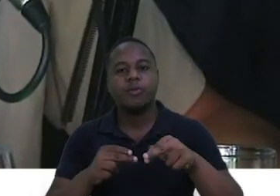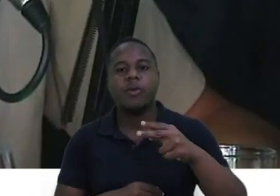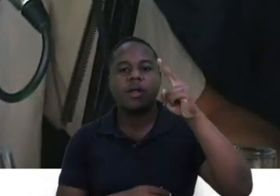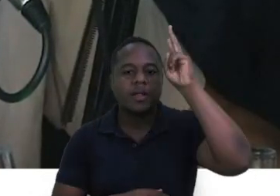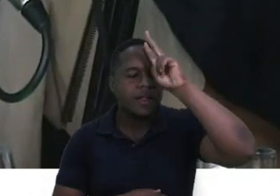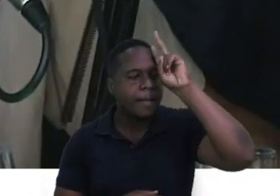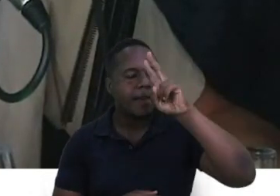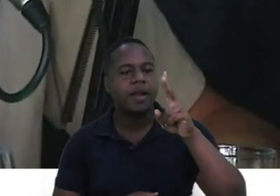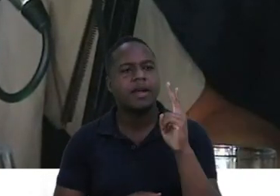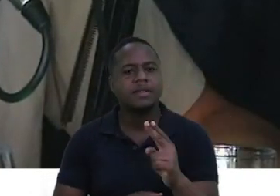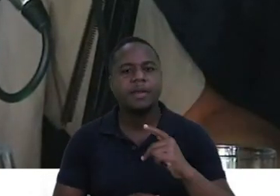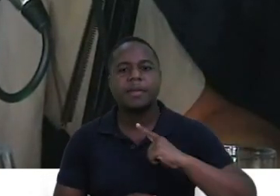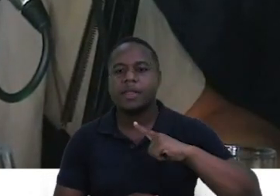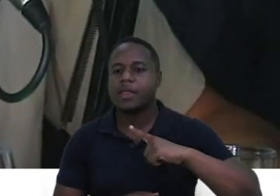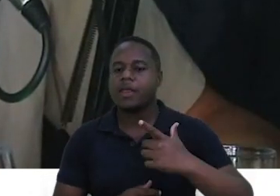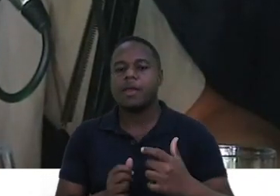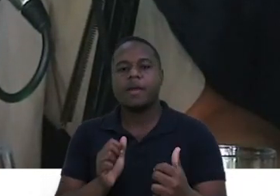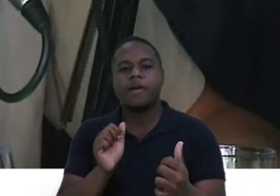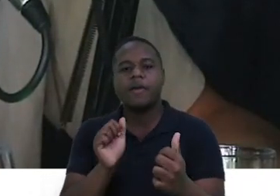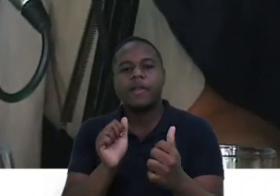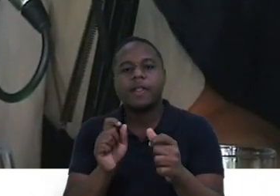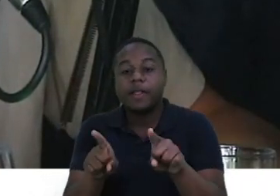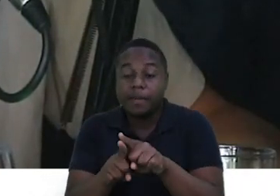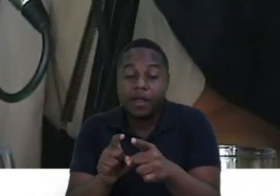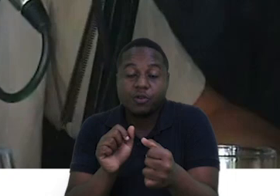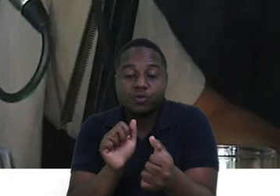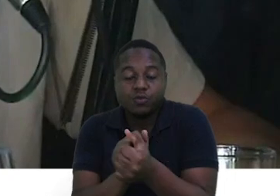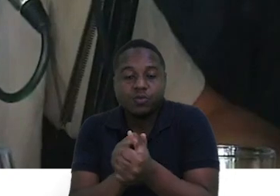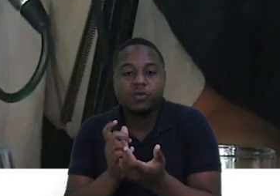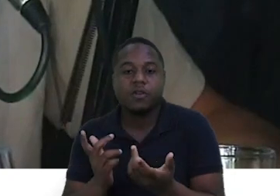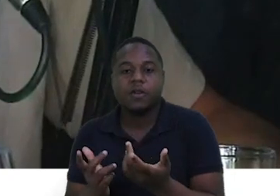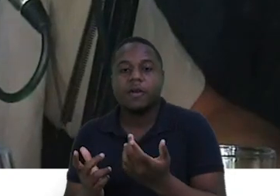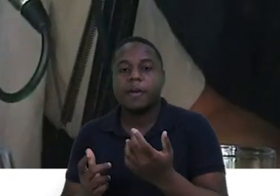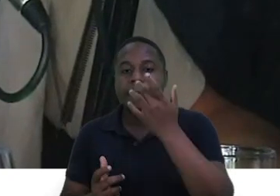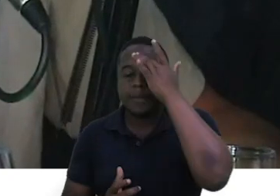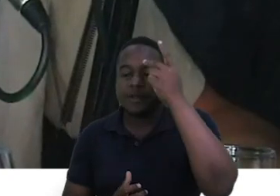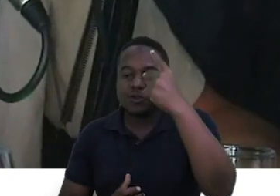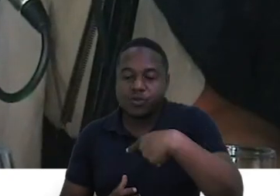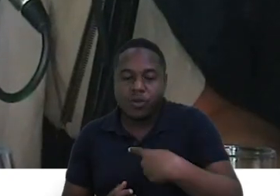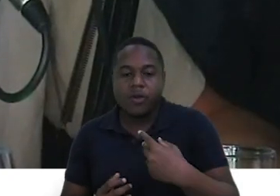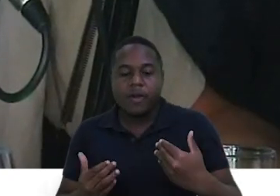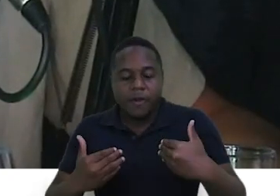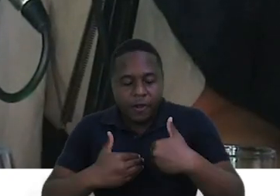presente, de se acolher enquanto pessoa,